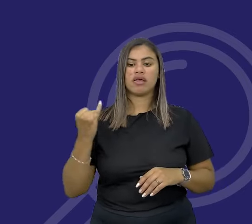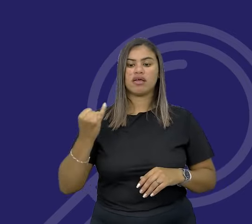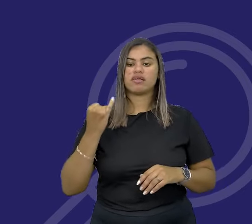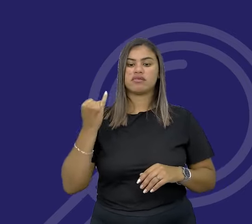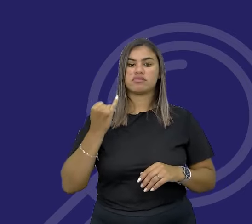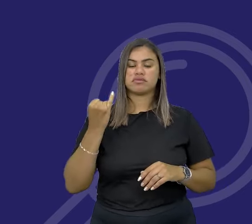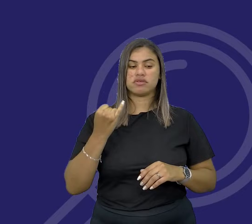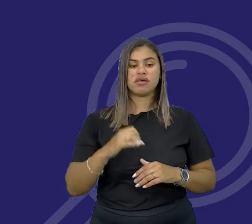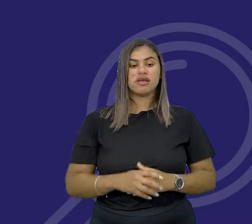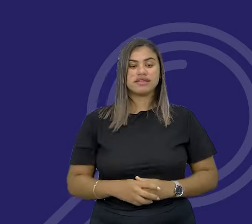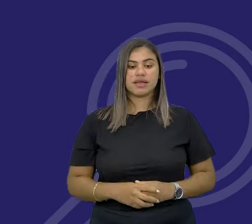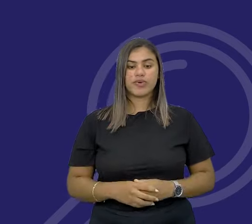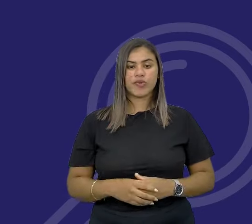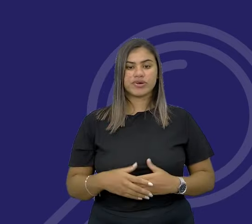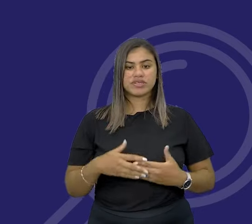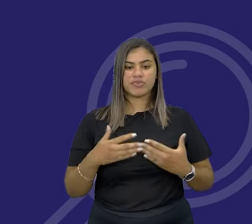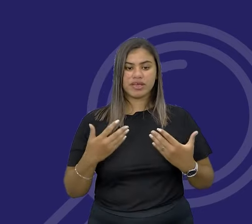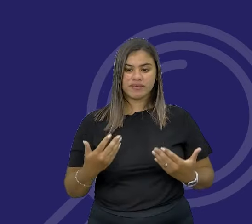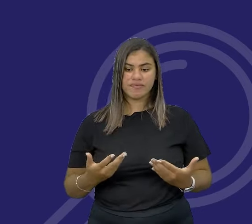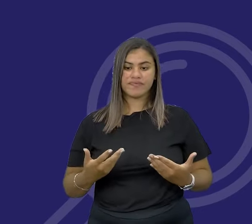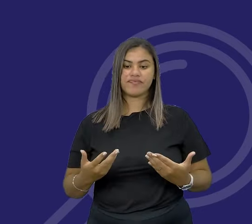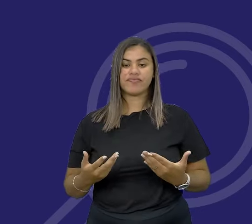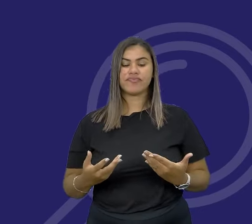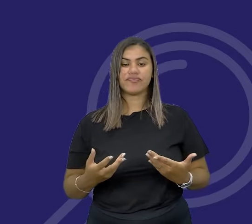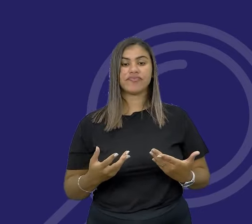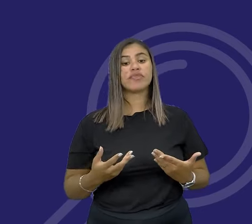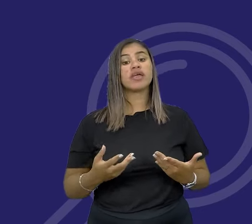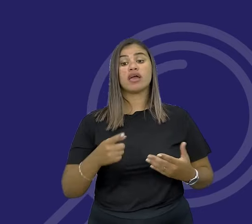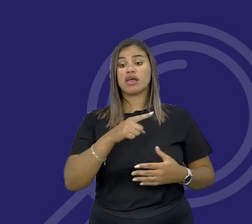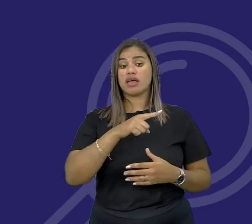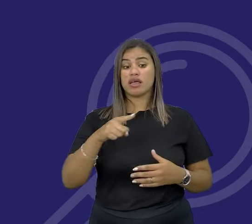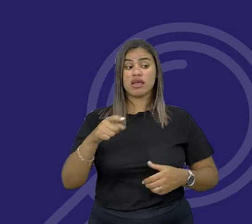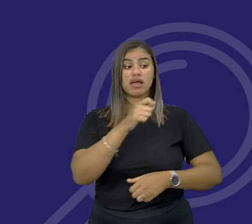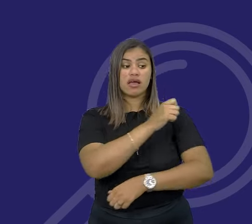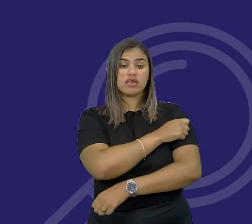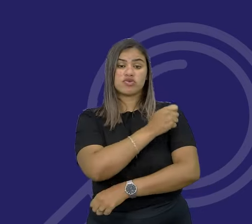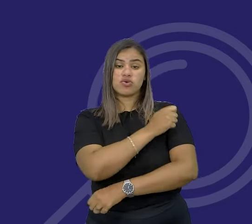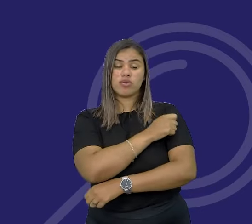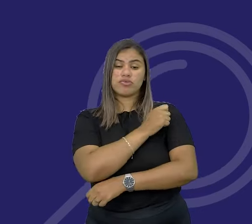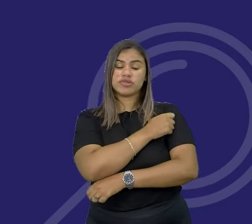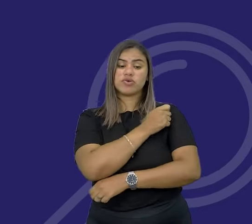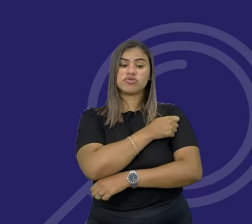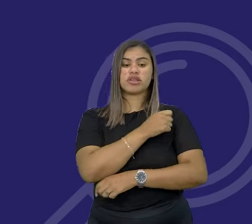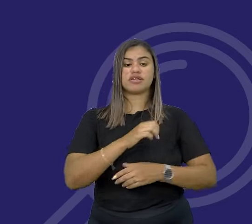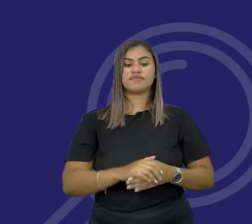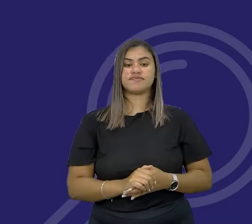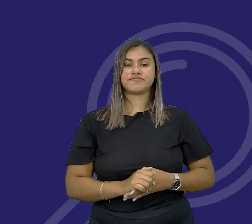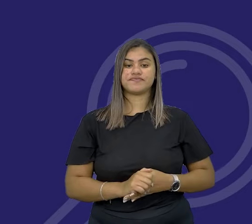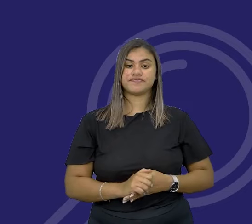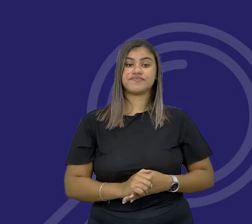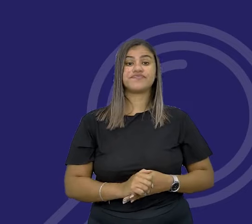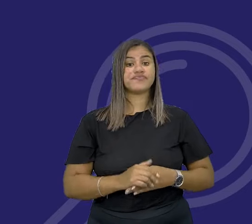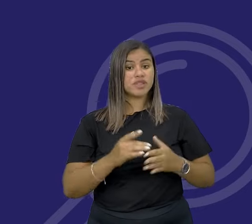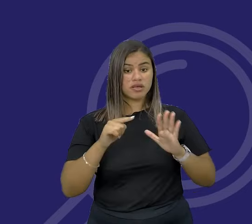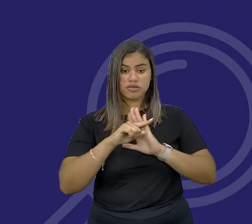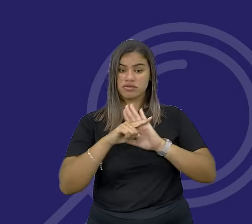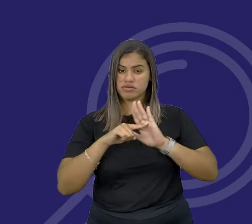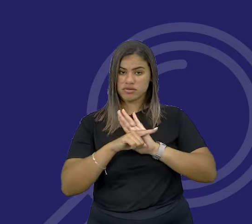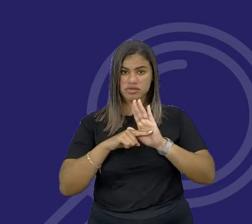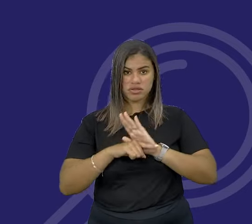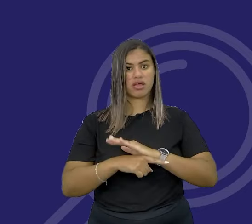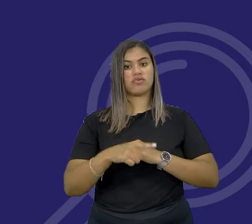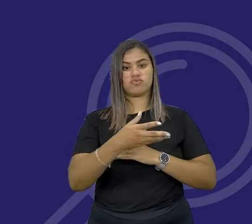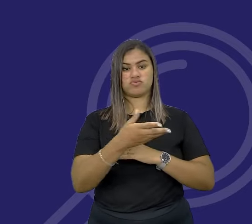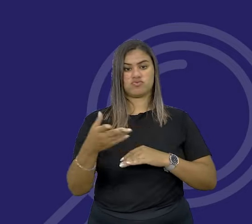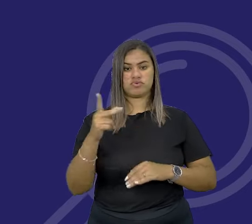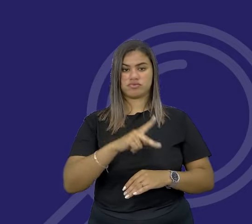com os alunos, mas deixem eles pesquisarem, deixem eles irem atrás do conhecimento. E vocês,